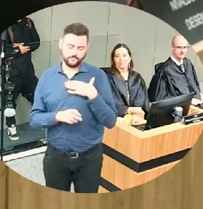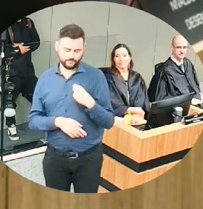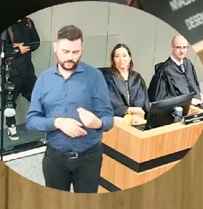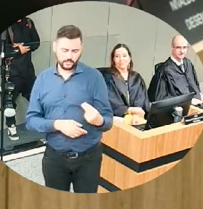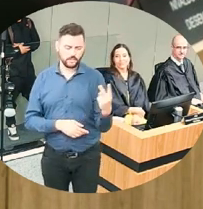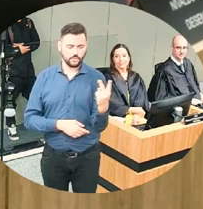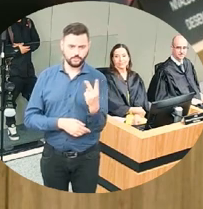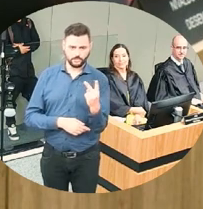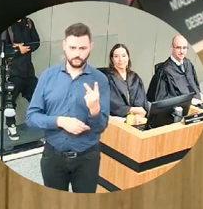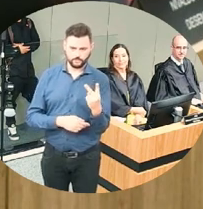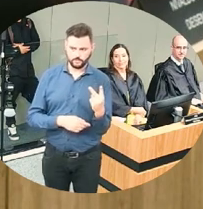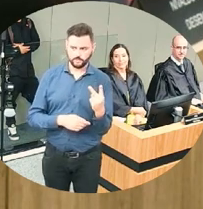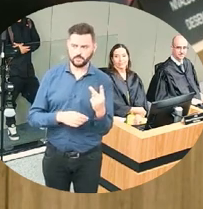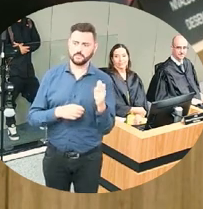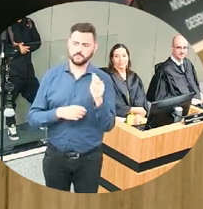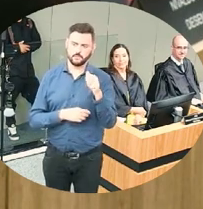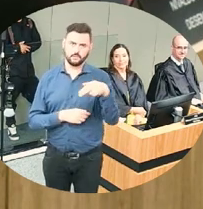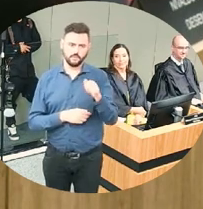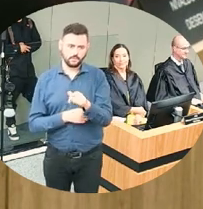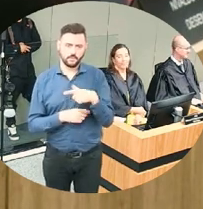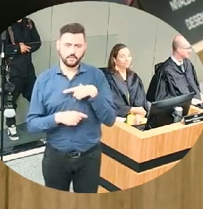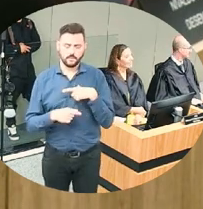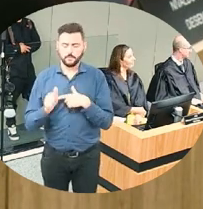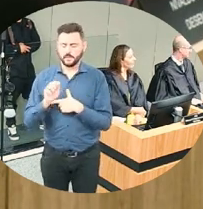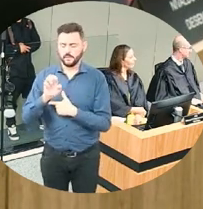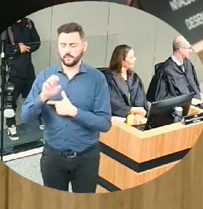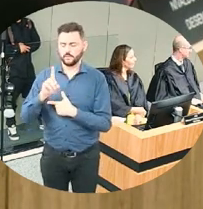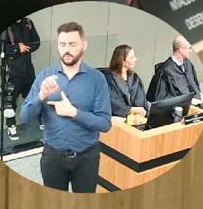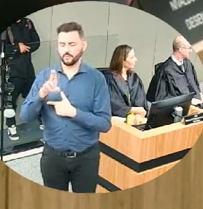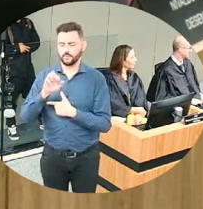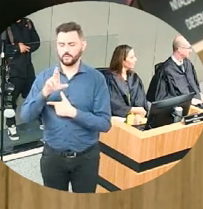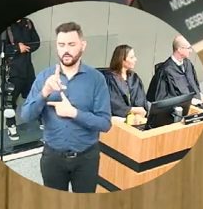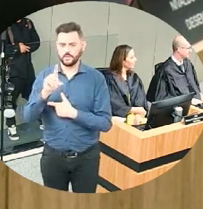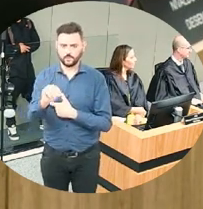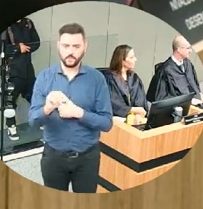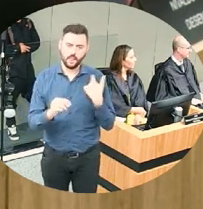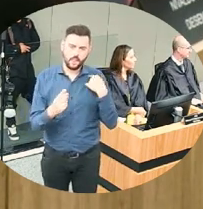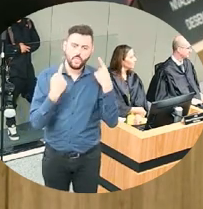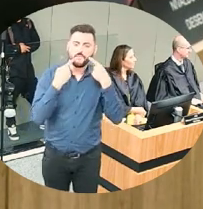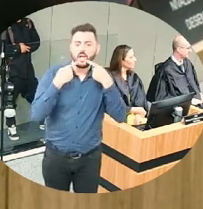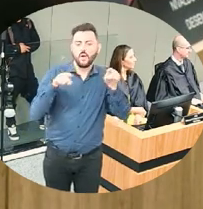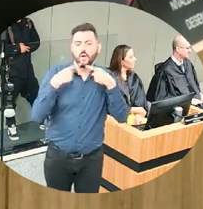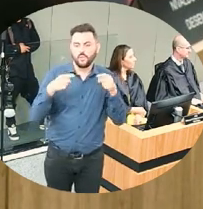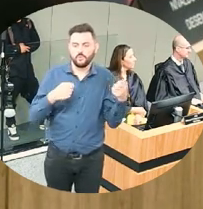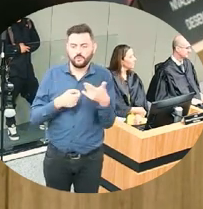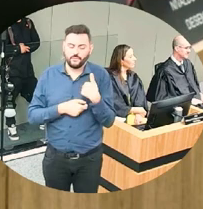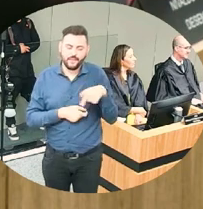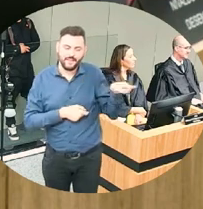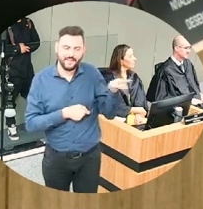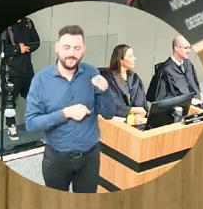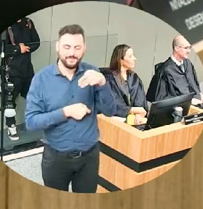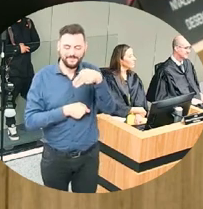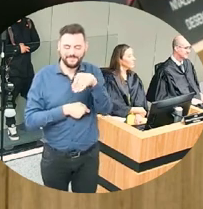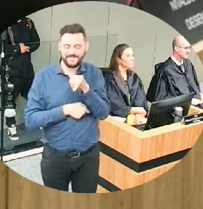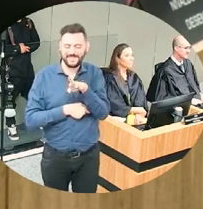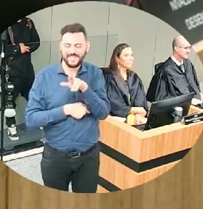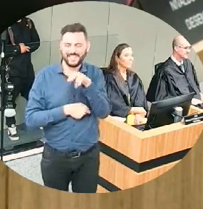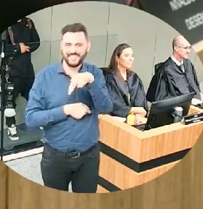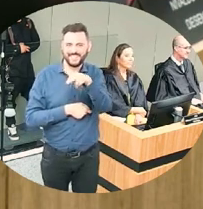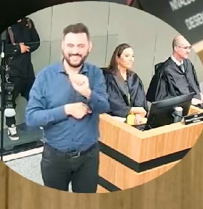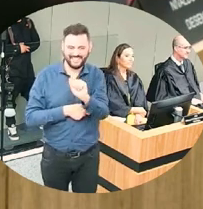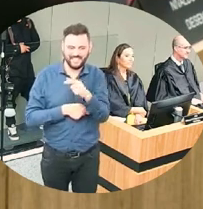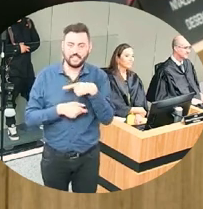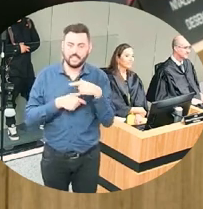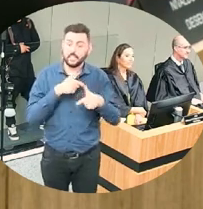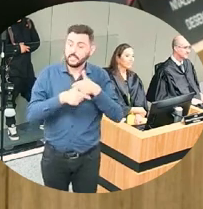e Otávio F nossa nova ouvidora desembargadora Mirna J bertold